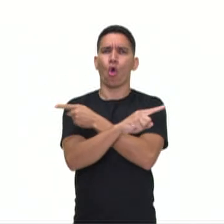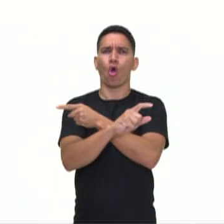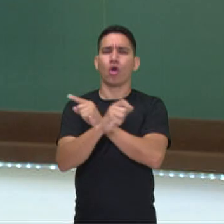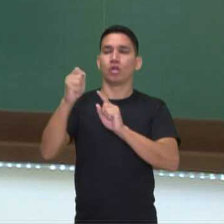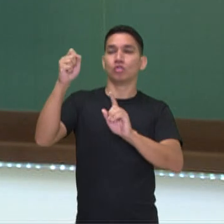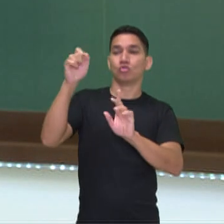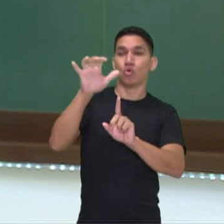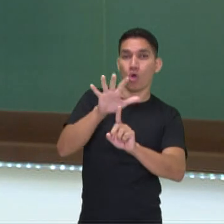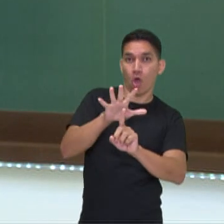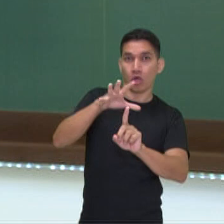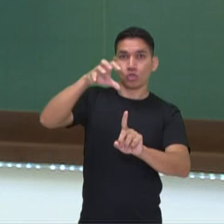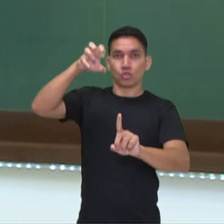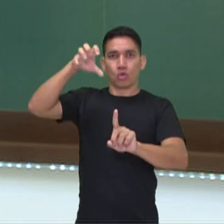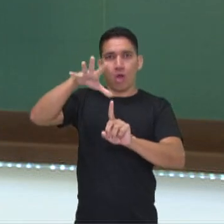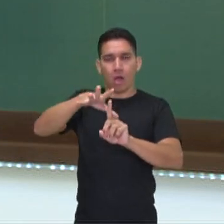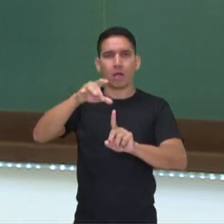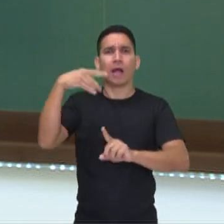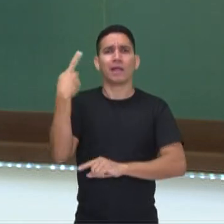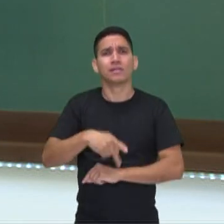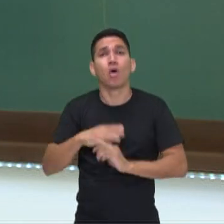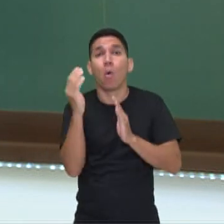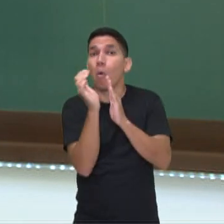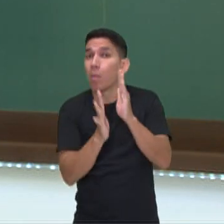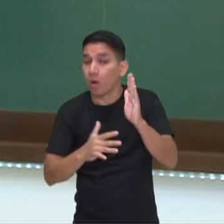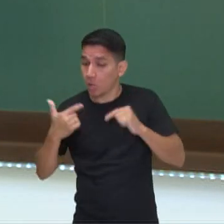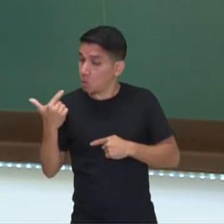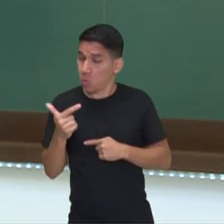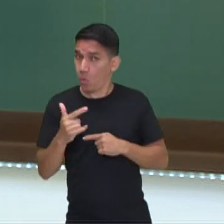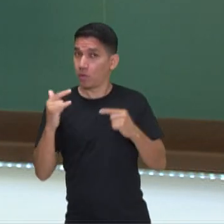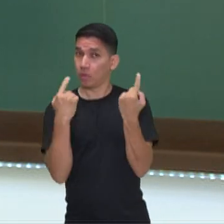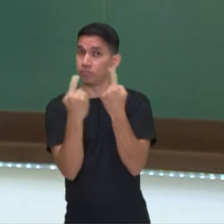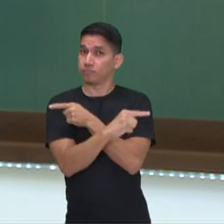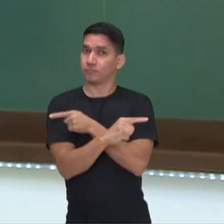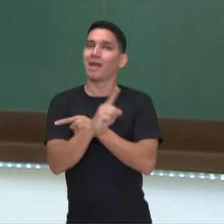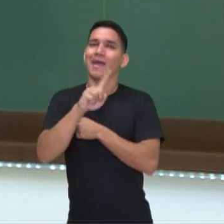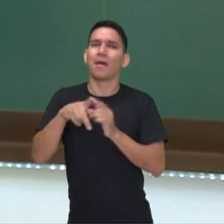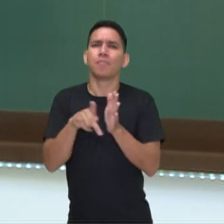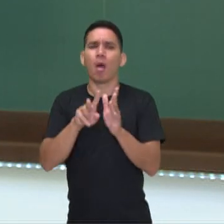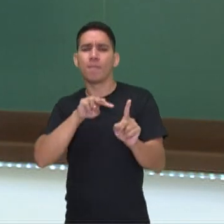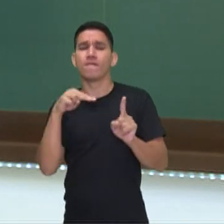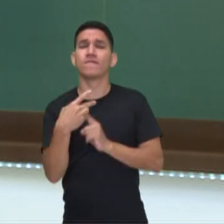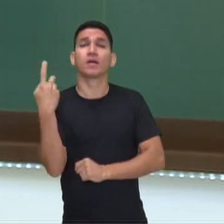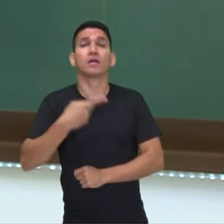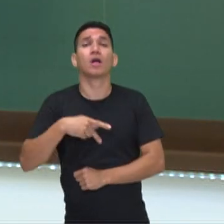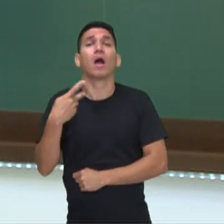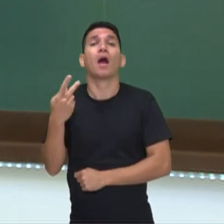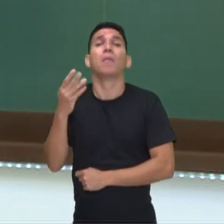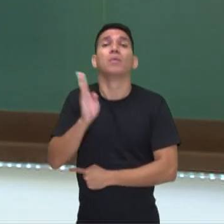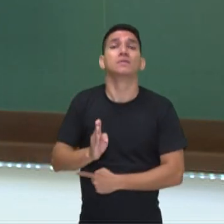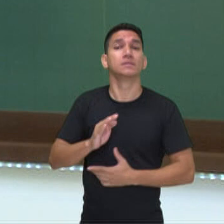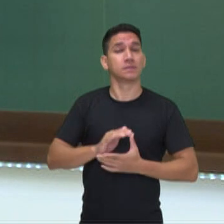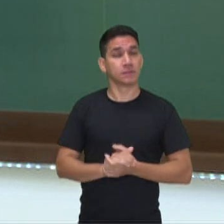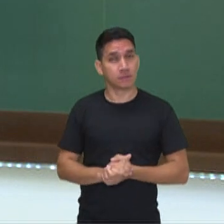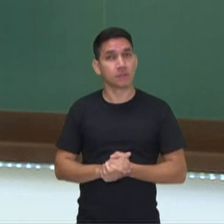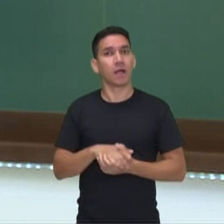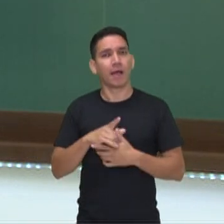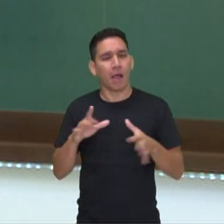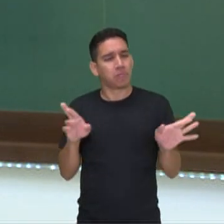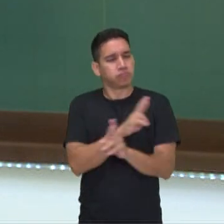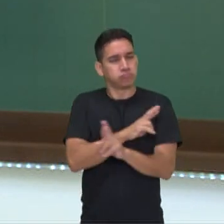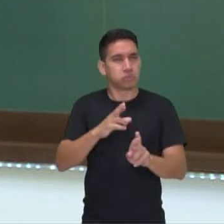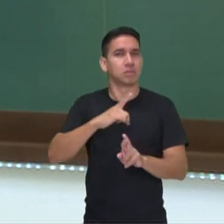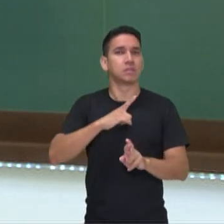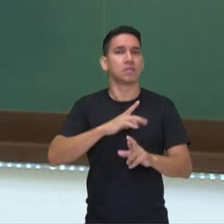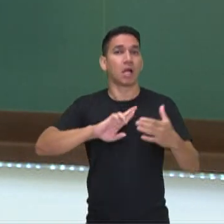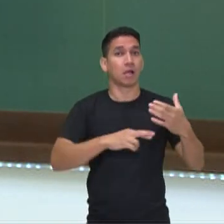barroco já não tem esses contrastes, é uma leitura nossa, né? Então, ela é um pouquinho misturada com aquela caracterização do Renascimento. A gente fala em